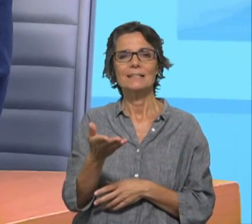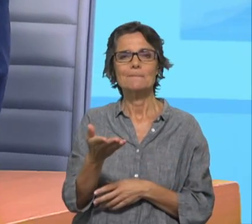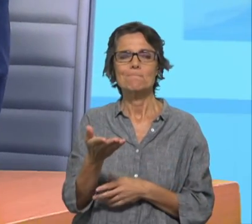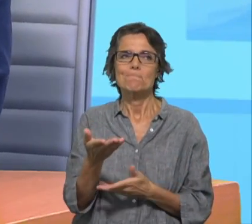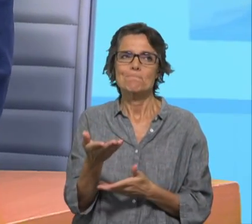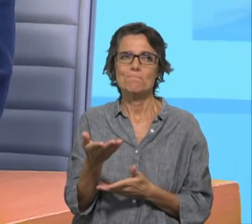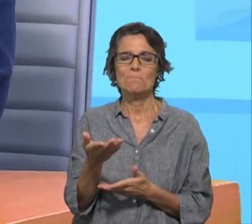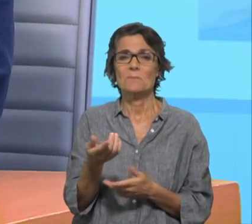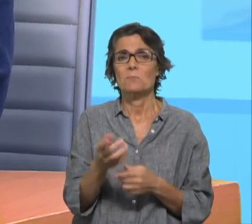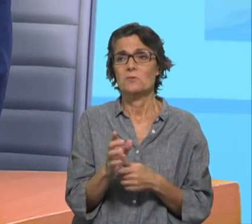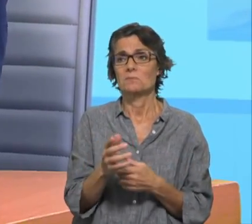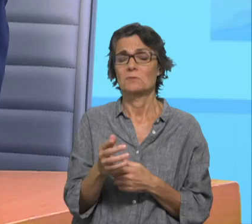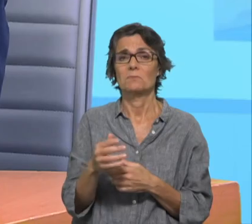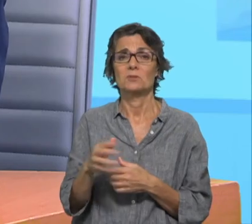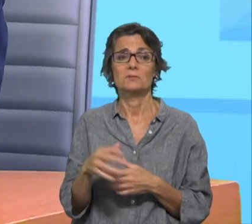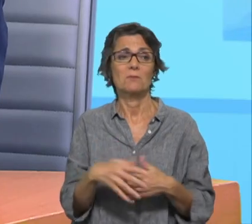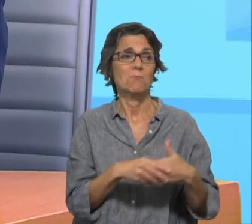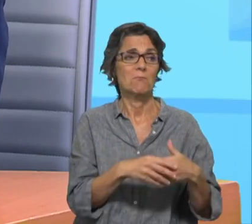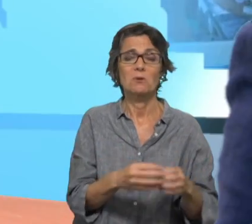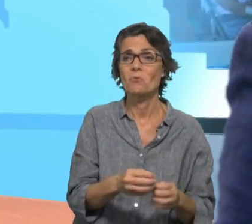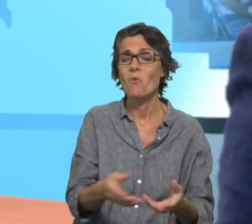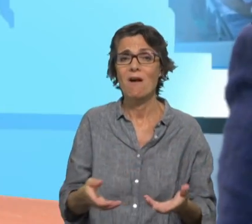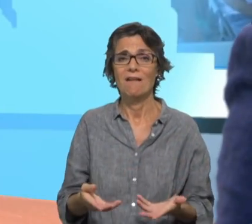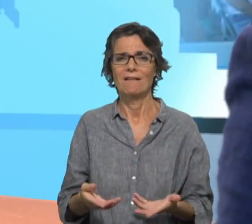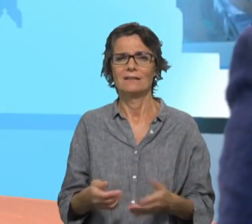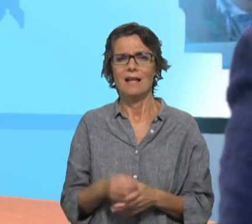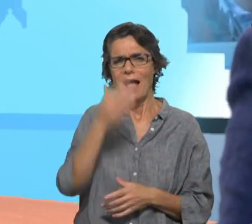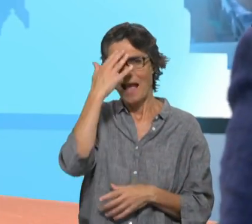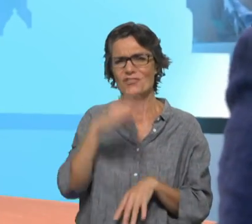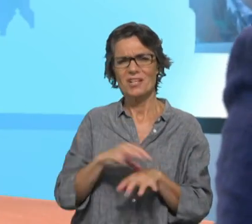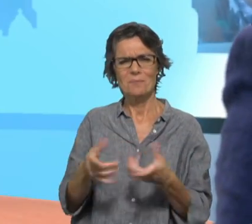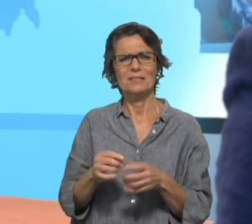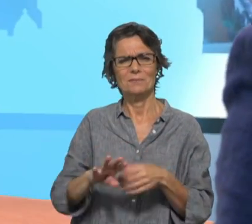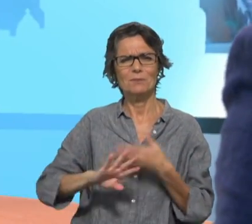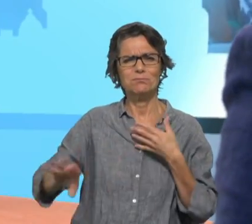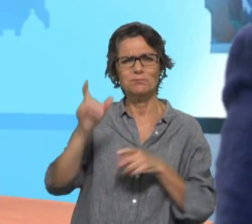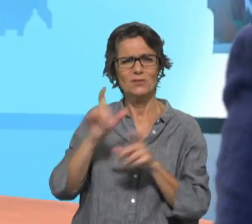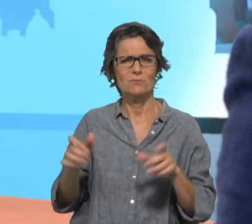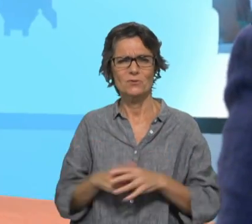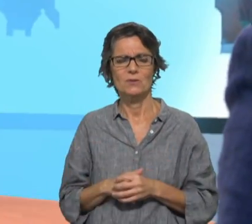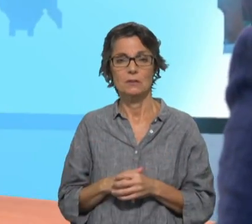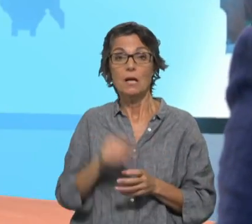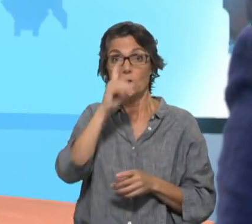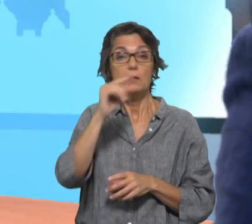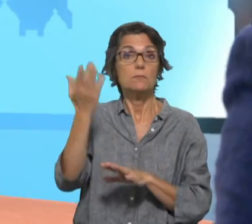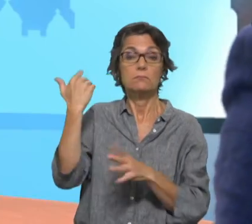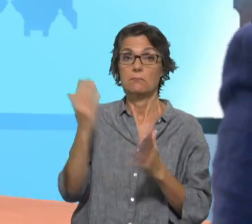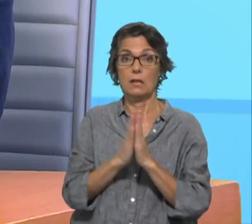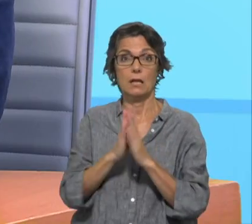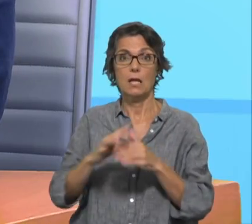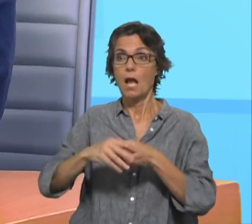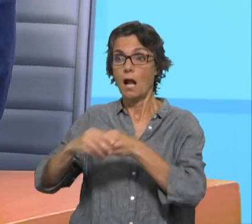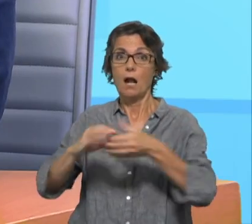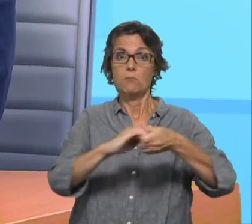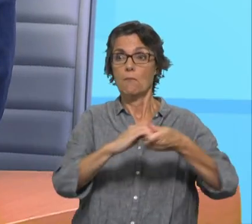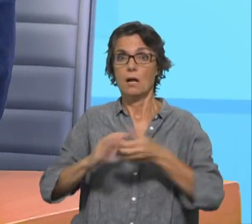nos cumprimentamos. A pandemia terá afastado ainda mais as pessoas? Eu penso... Estou-me a recordar, por exemplo, do gesto da paz, que exatamente, é